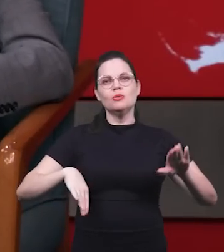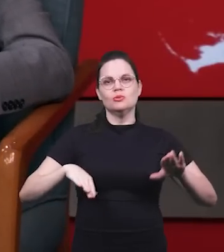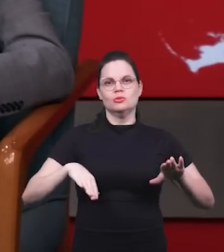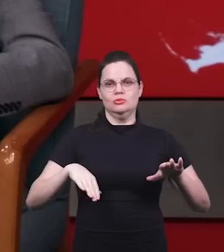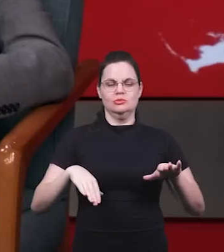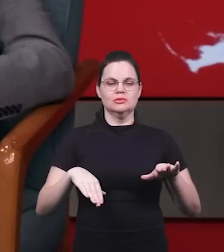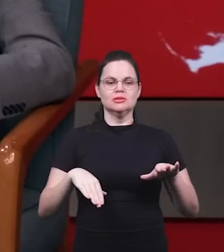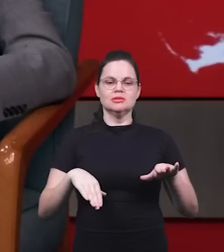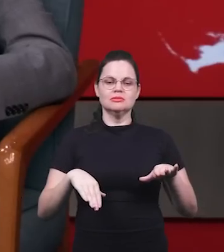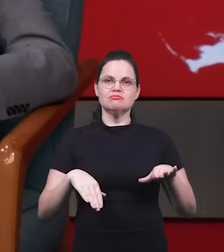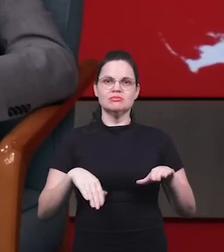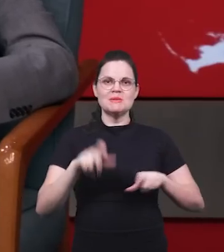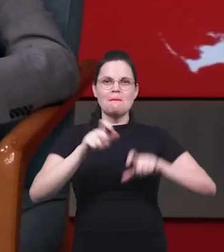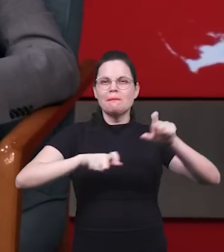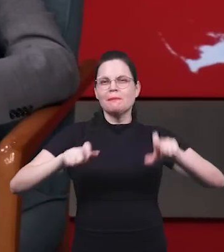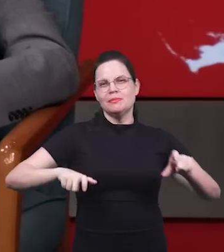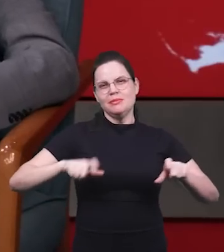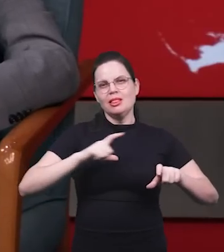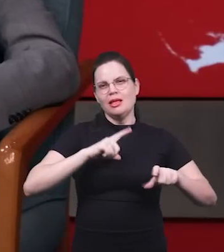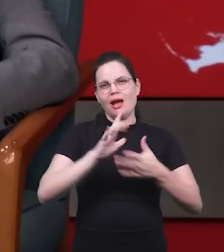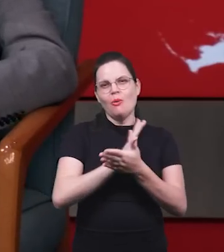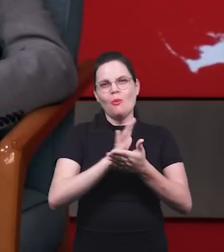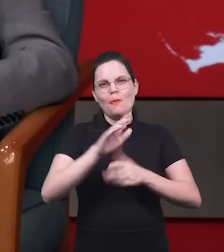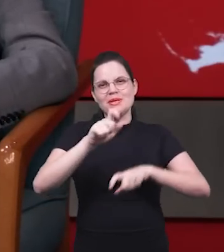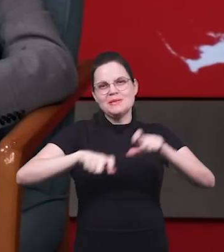irmãos nossos, pentecostais,